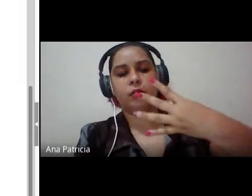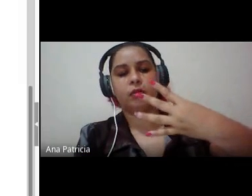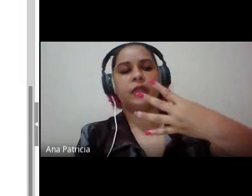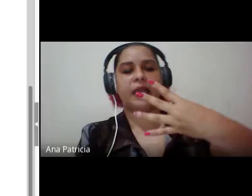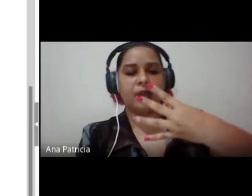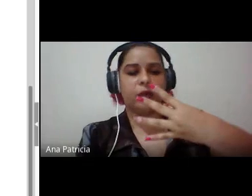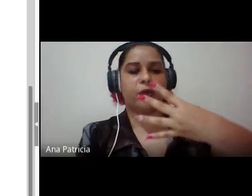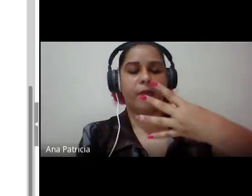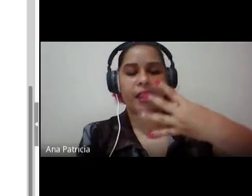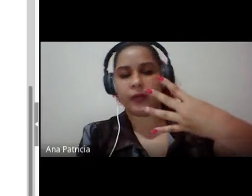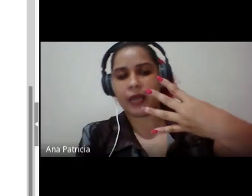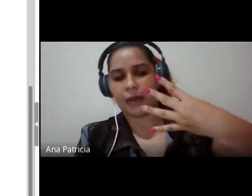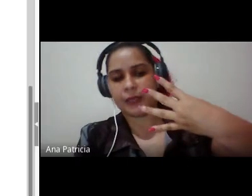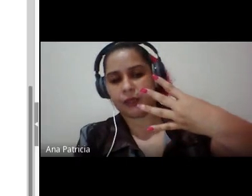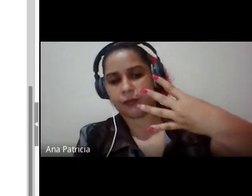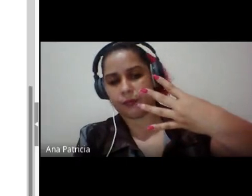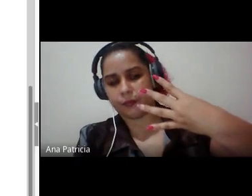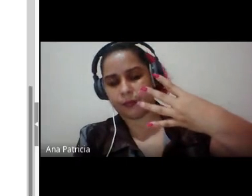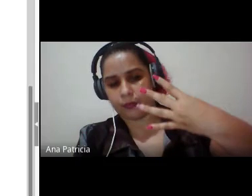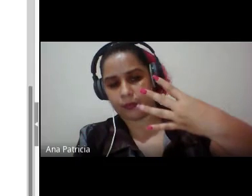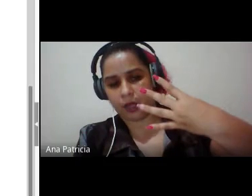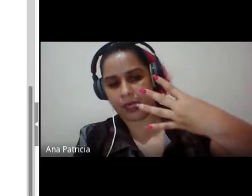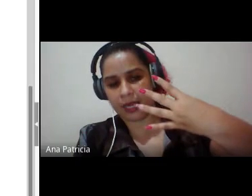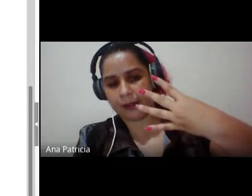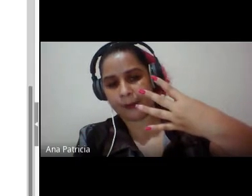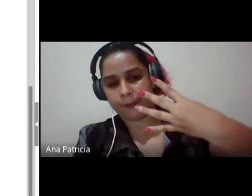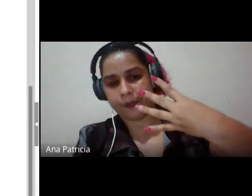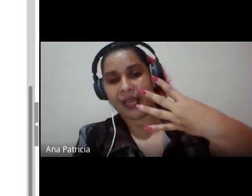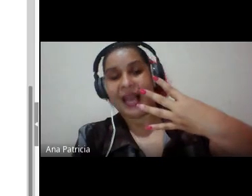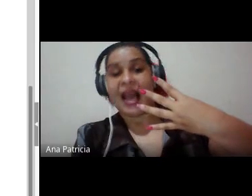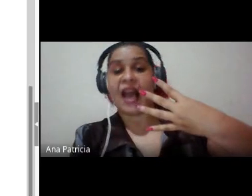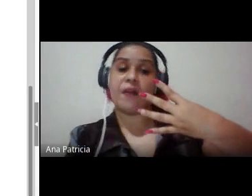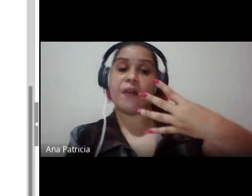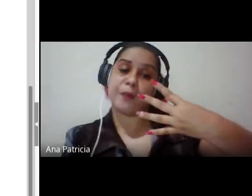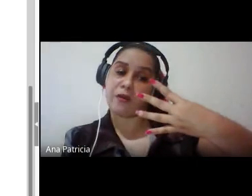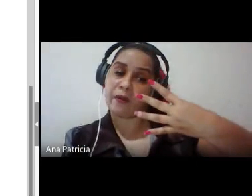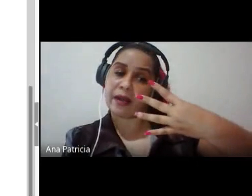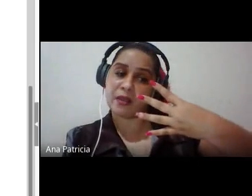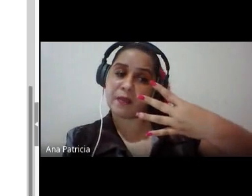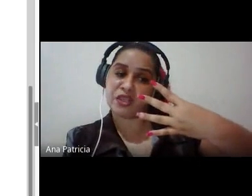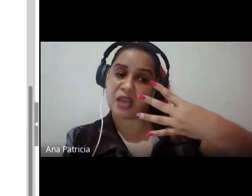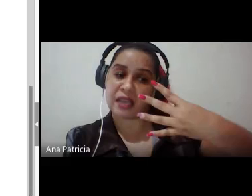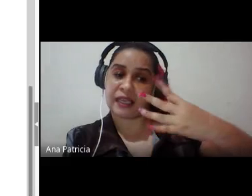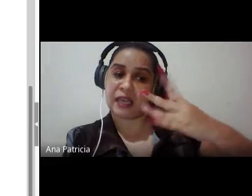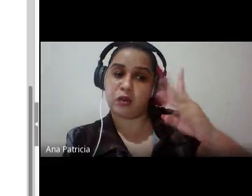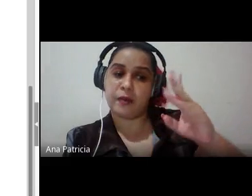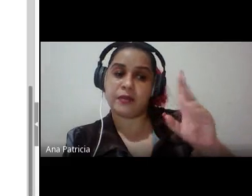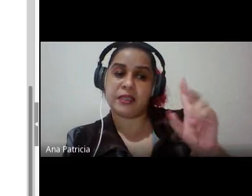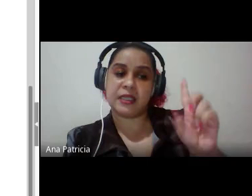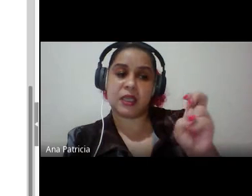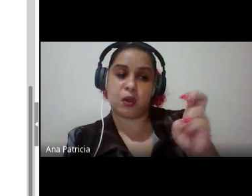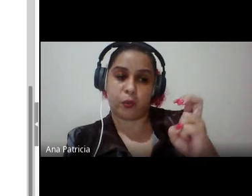4, indicador, médio, anelar, mindinho. Ok? Aí vamos para a configuração mais chata, que é a do